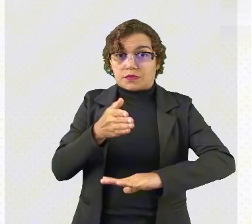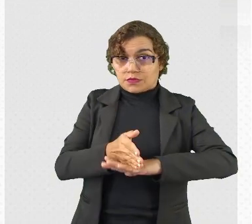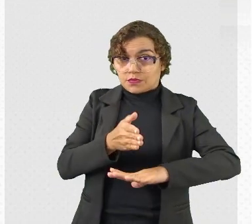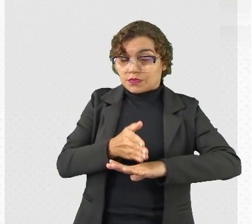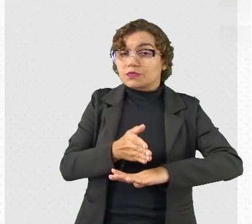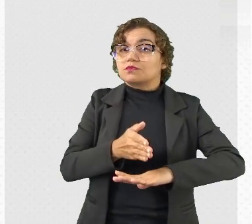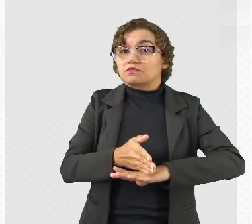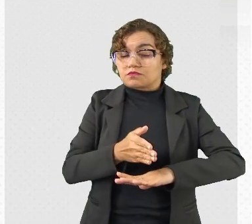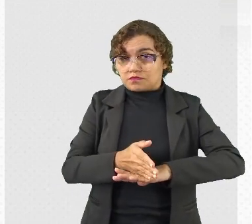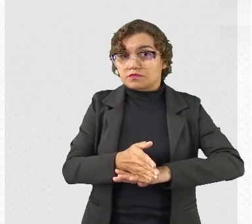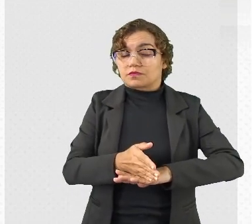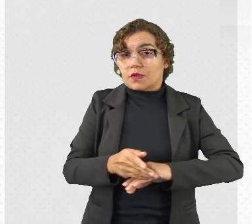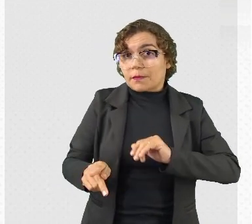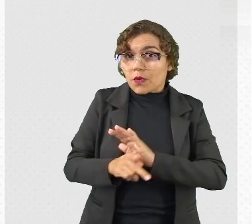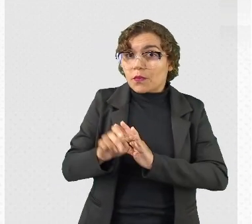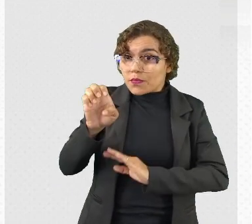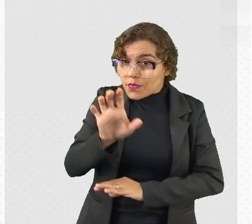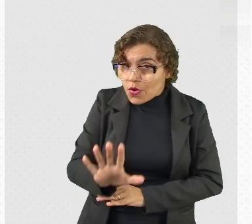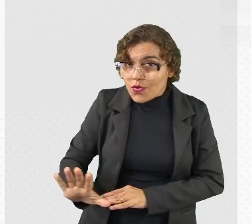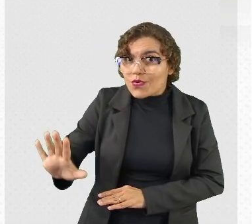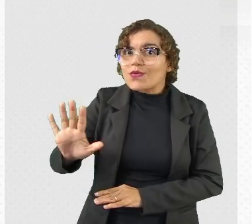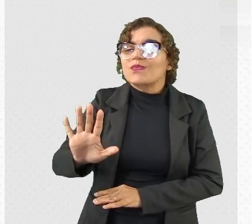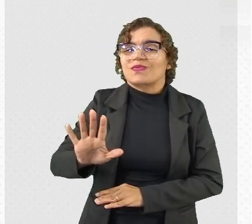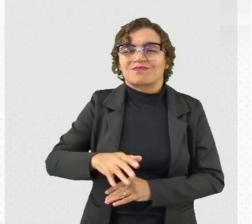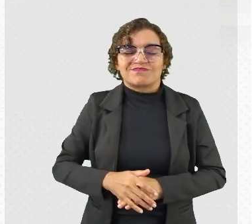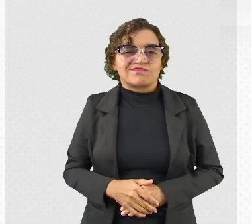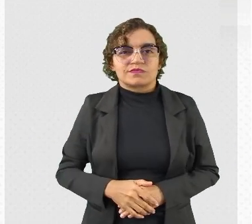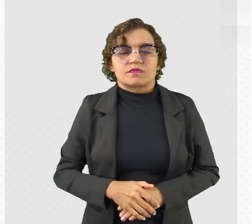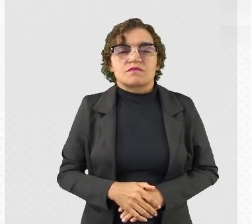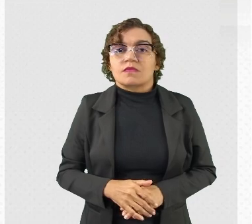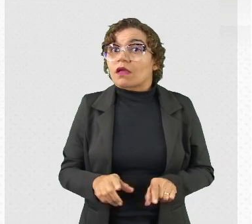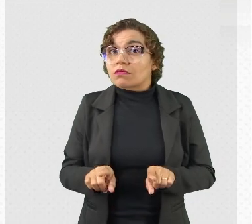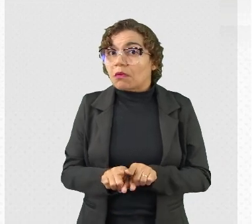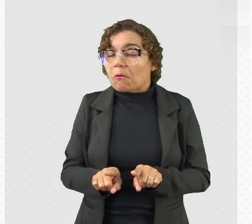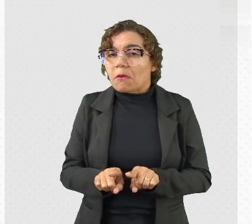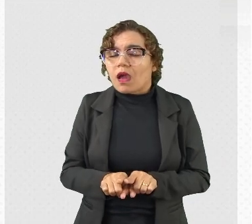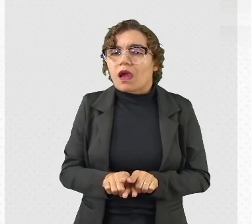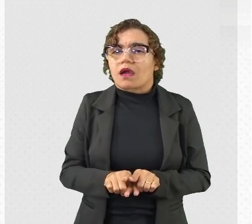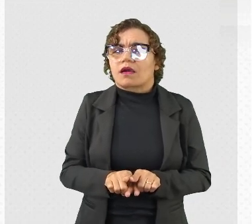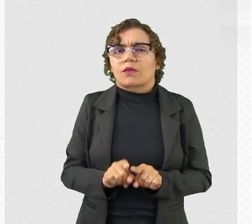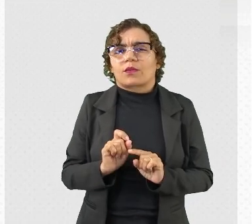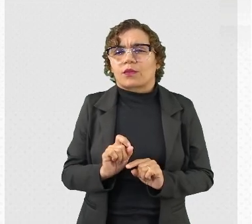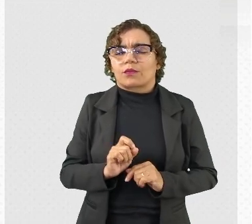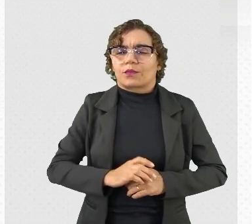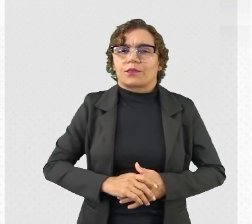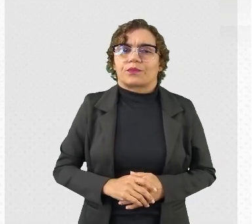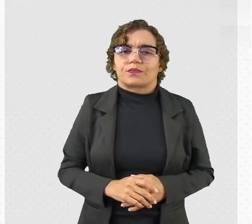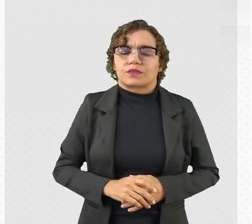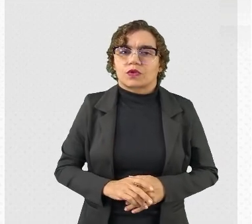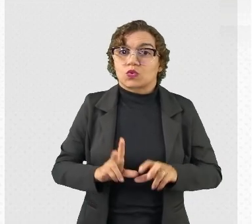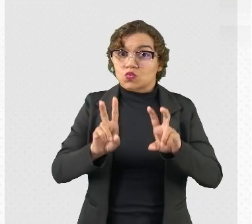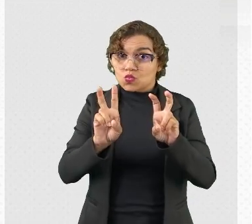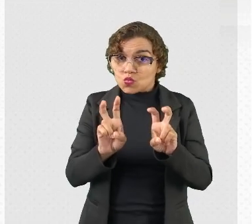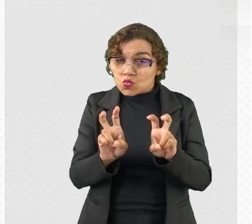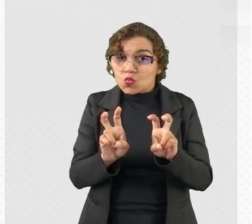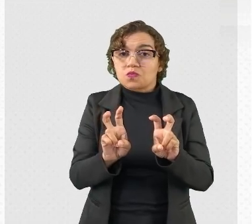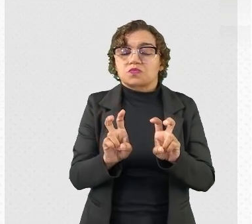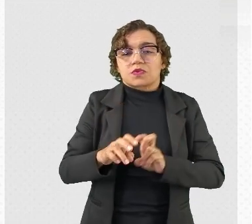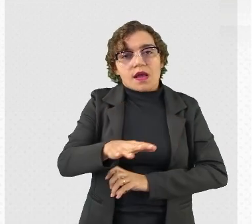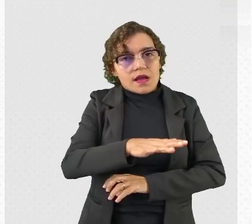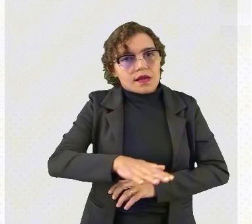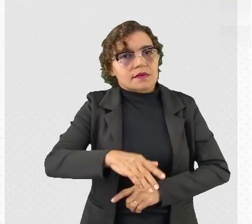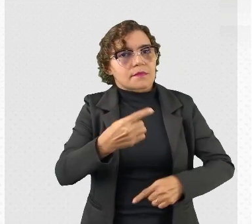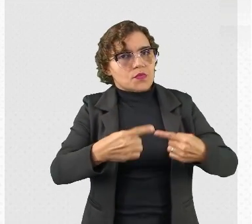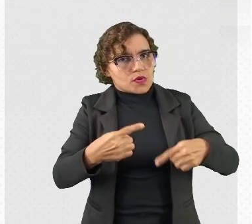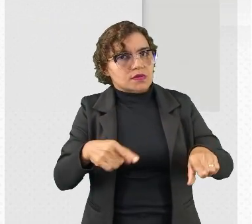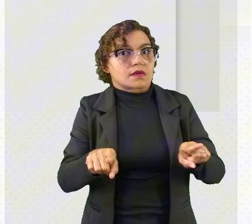do Renascimento, perdão, na Europa. E não vai ser diferente também no que diz respeito à questão política,